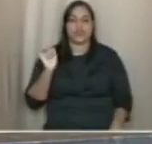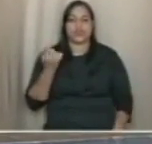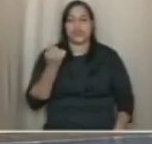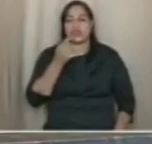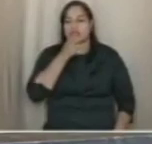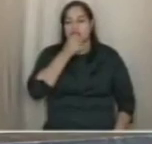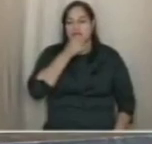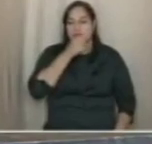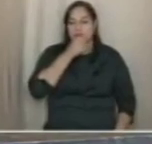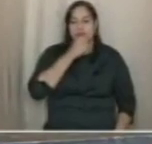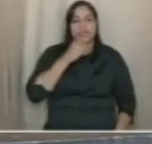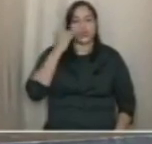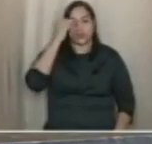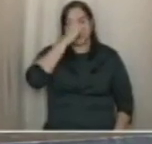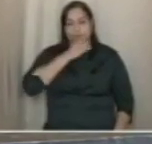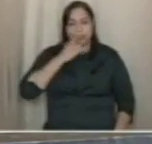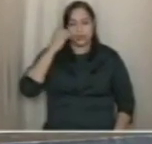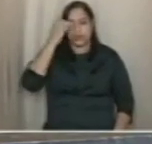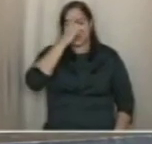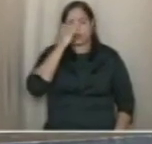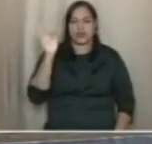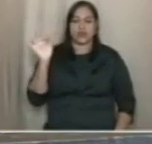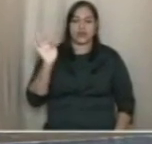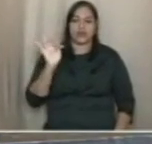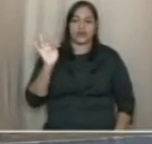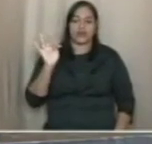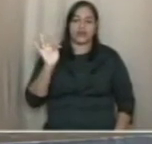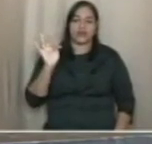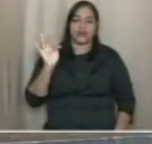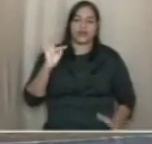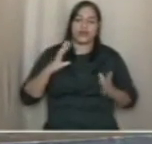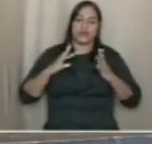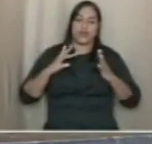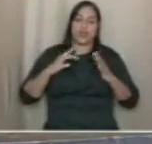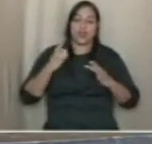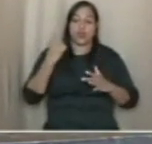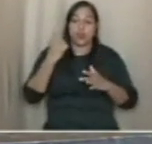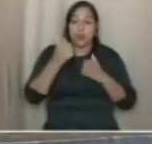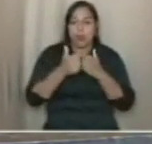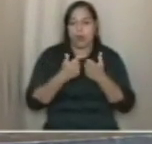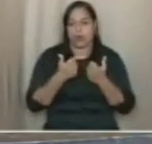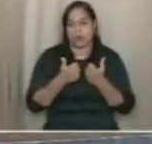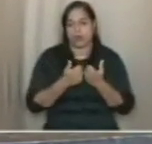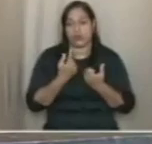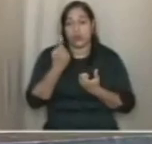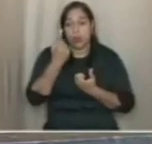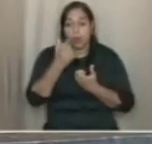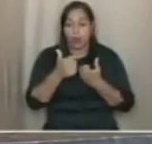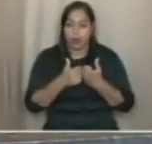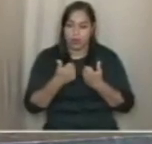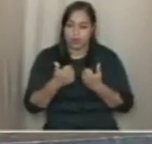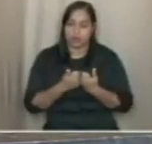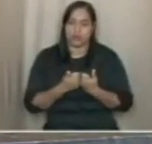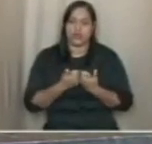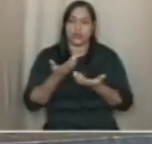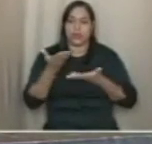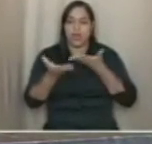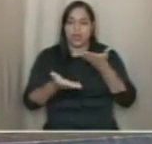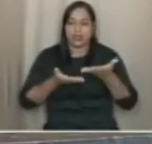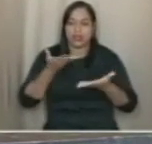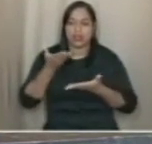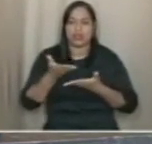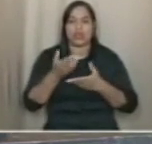domingo e feriado, apenas um ônibus para atender aquela comunidade, Maricado. Apenas um ônibus para atender o bairro de